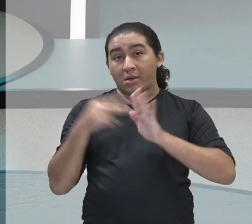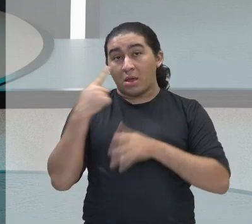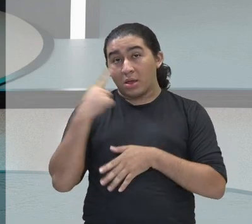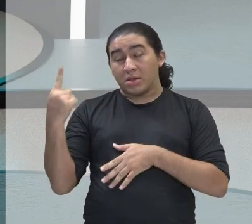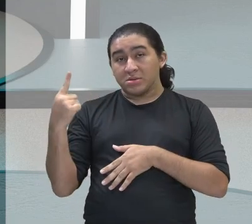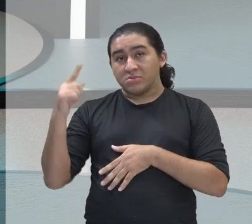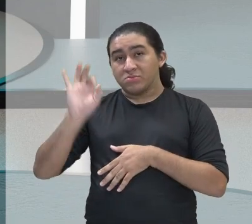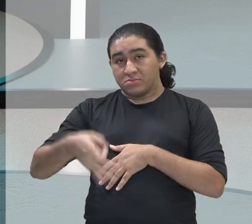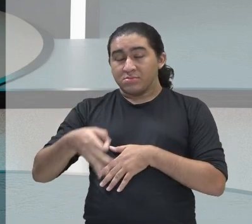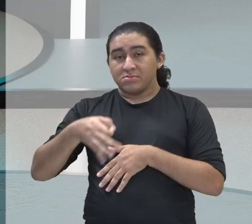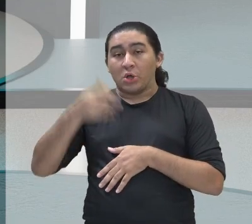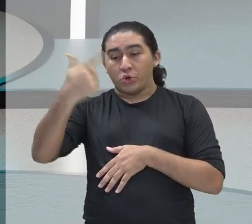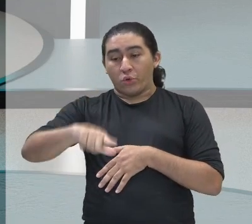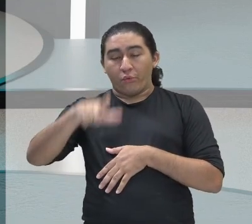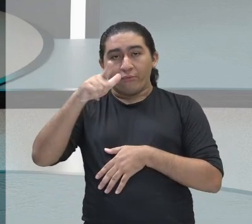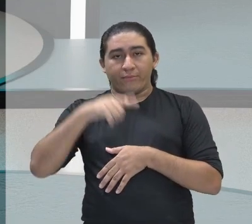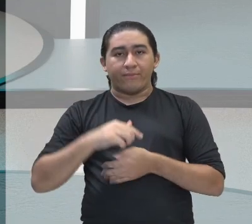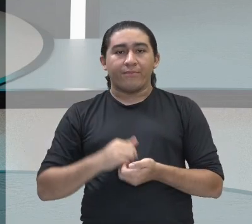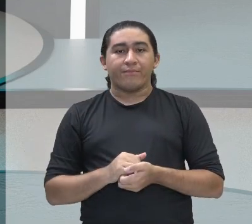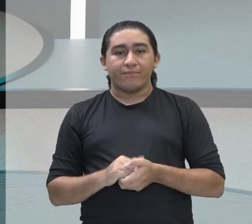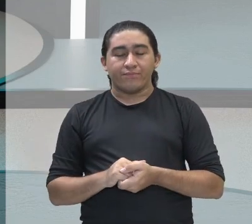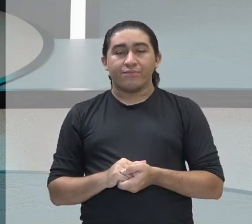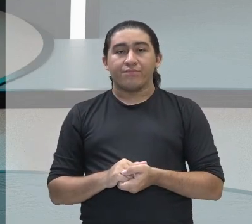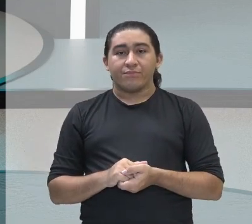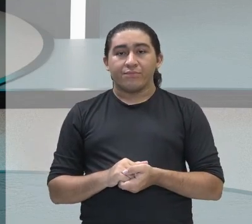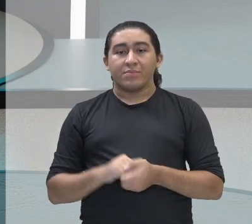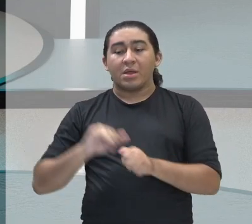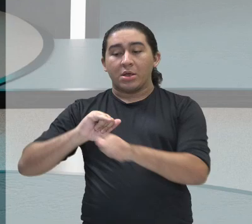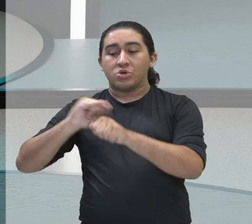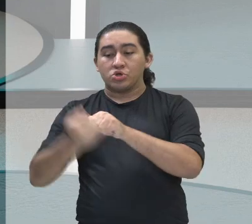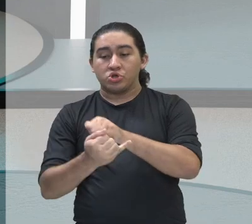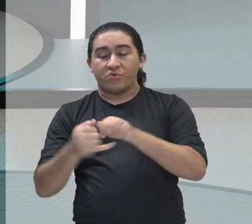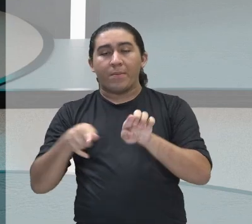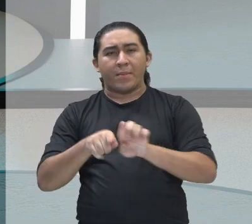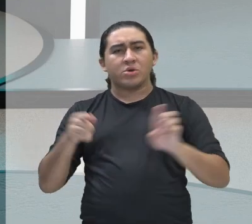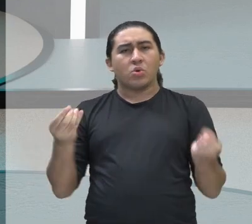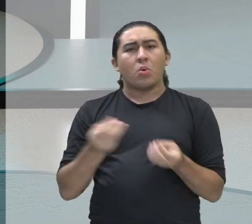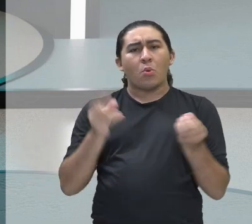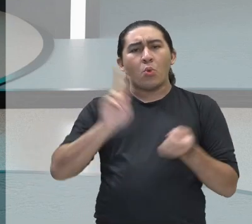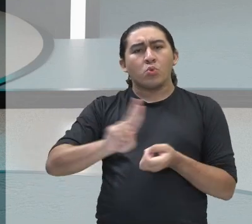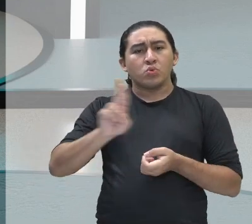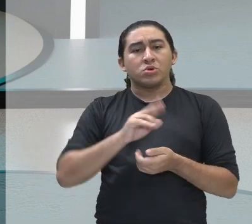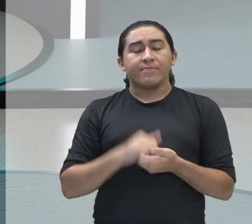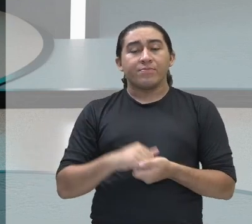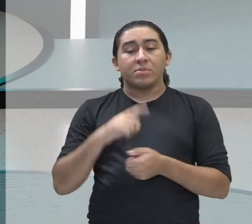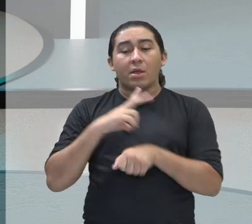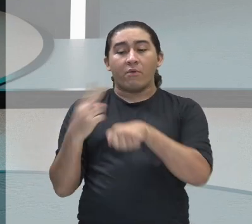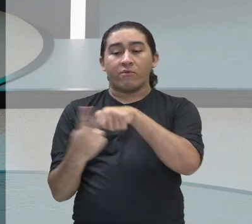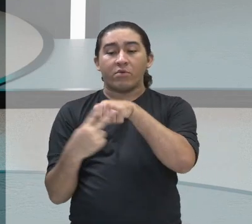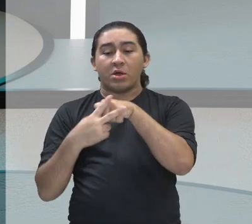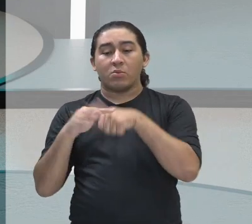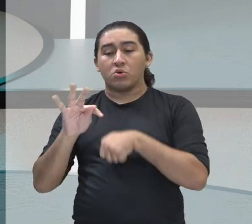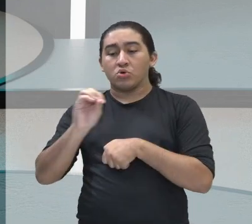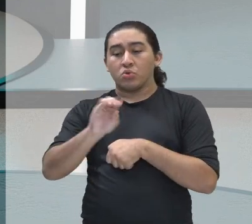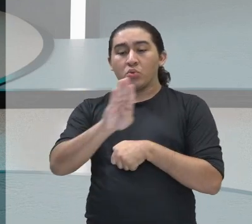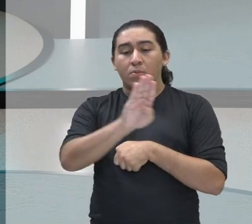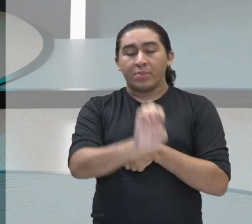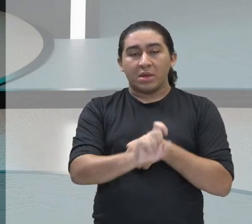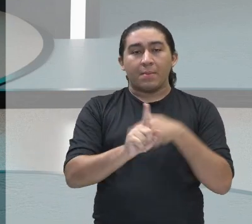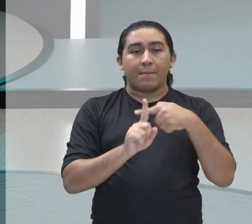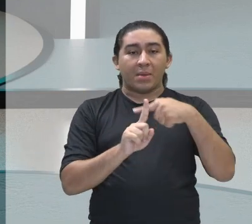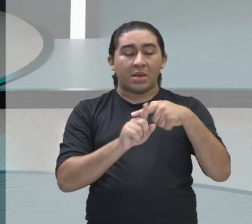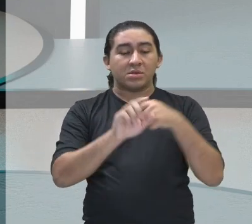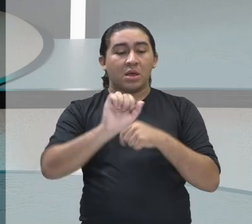ordem, ok? Então, adjetivos e o uso, né, desses adjetivos. Eu tenho o verbo to be, mais adjective, mais